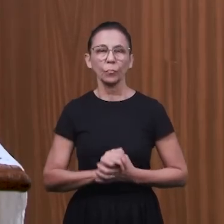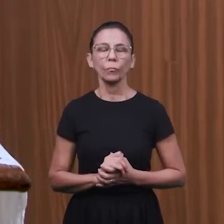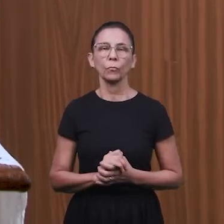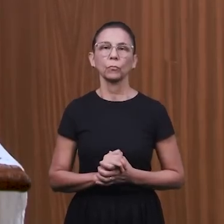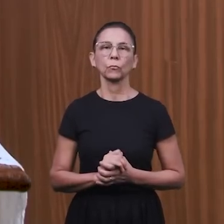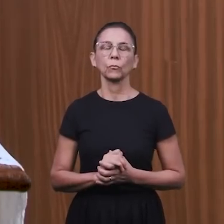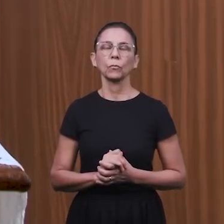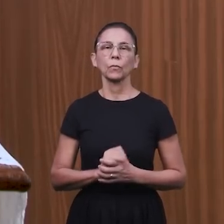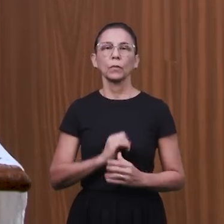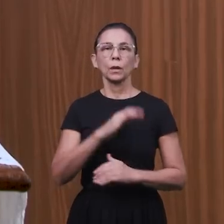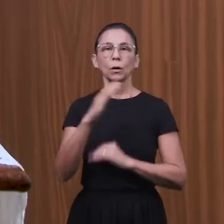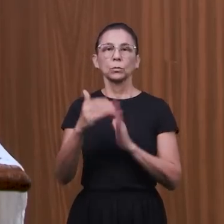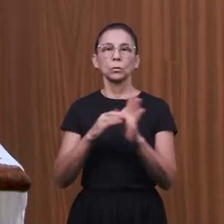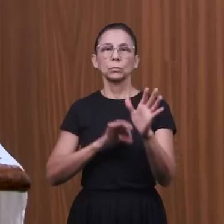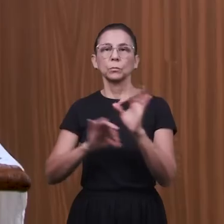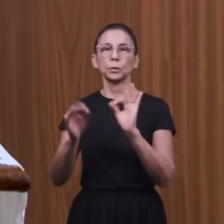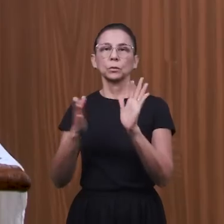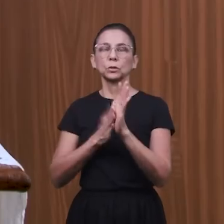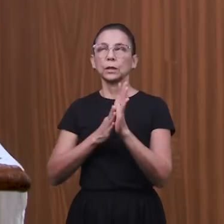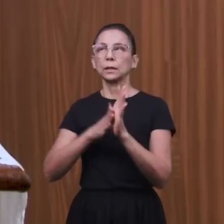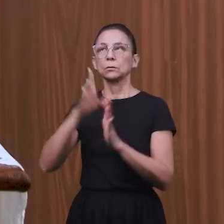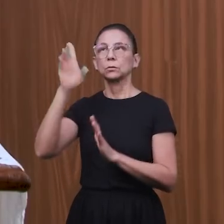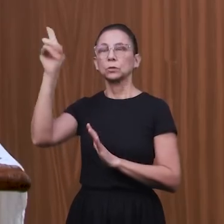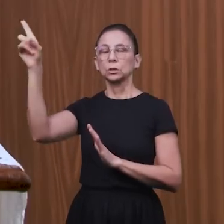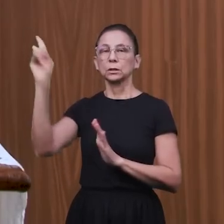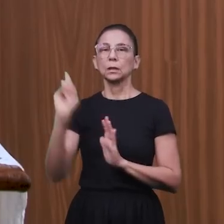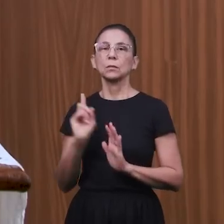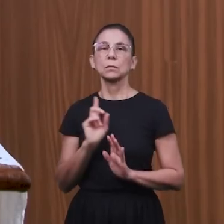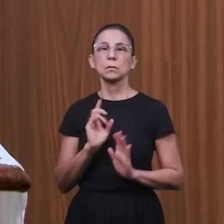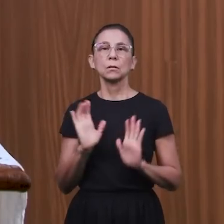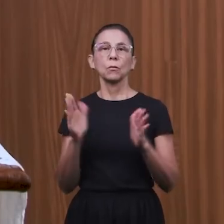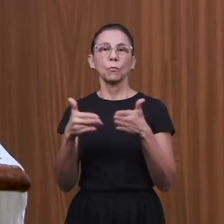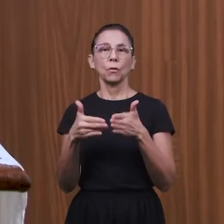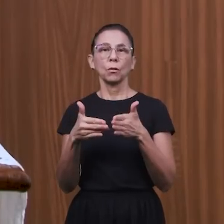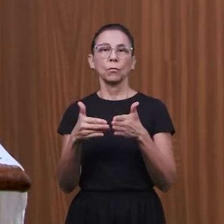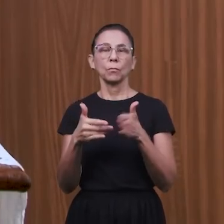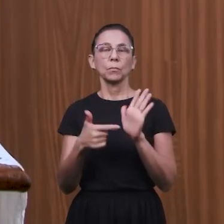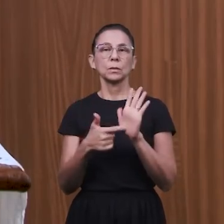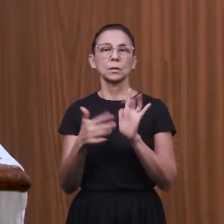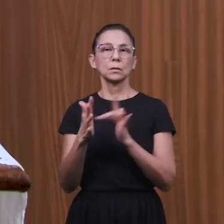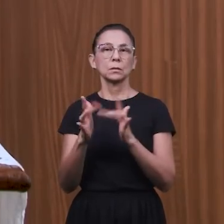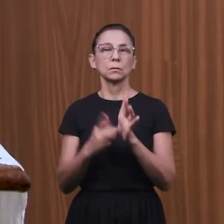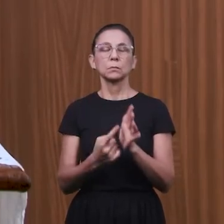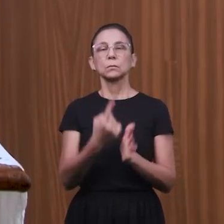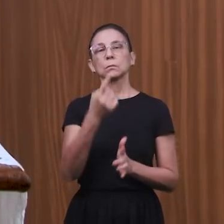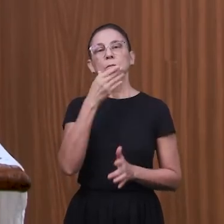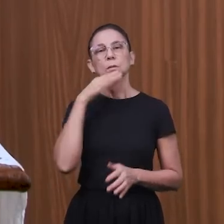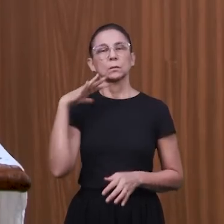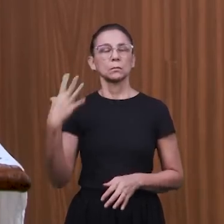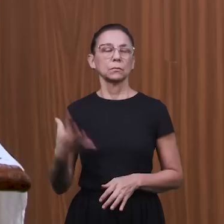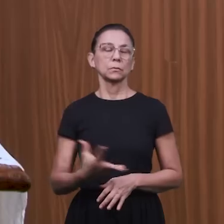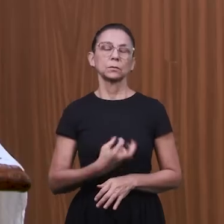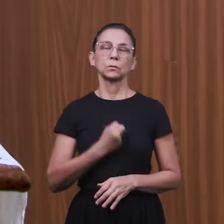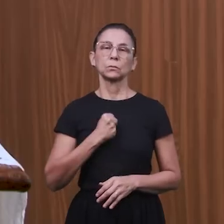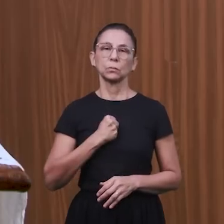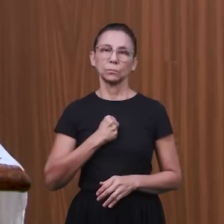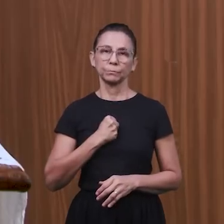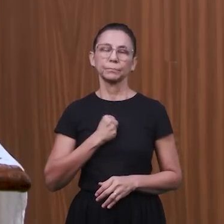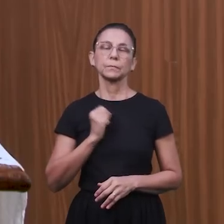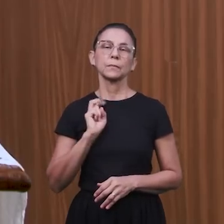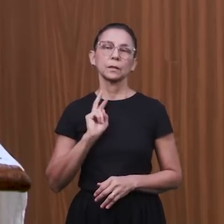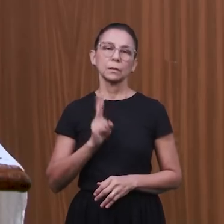todo o projeto de Deus é apontar Jesus como o Salvador. Todo o propósito de